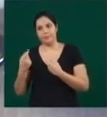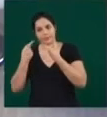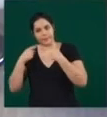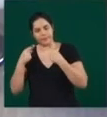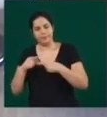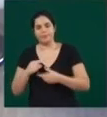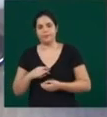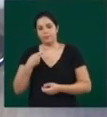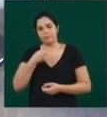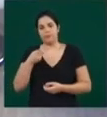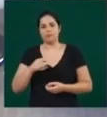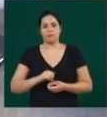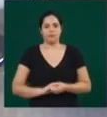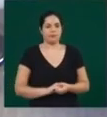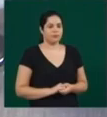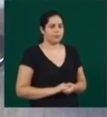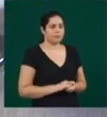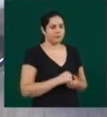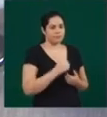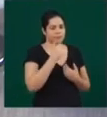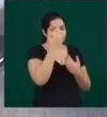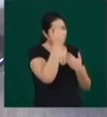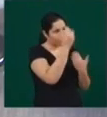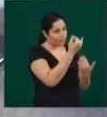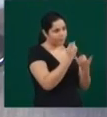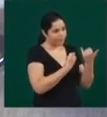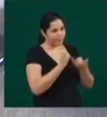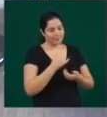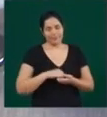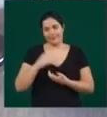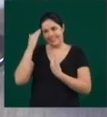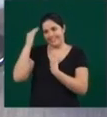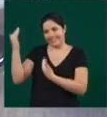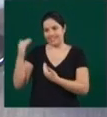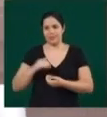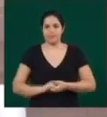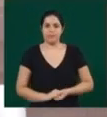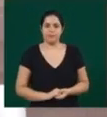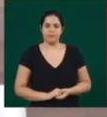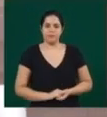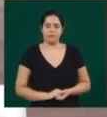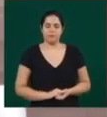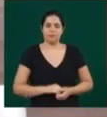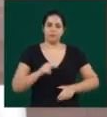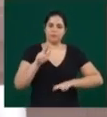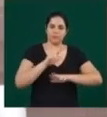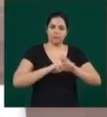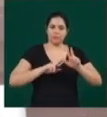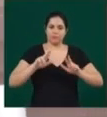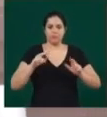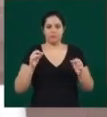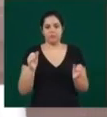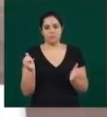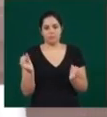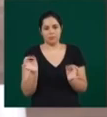procurar, né? Tem que procurar. Obrigada, viu, Lucimeire, pelas informações. Eu que agradeço, Daniela. E o TV Notícias de hoje